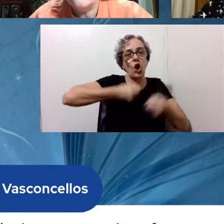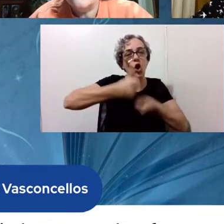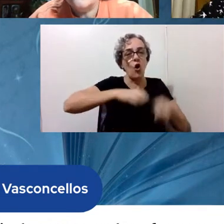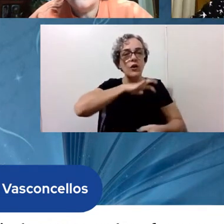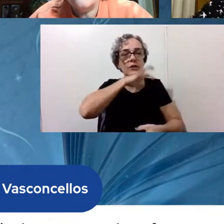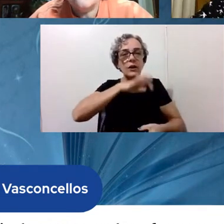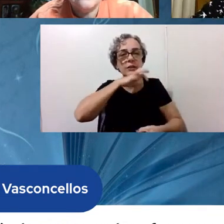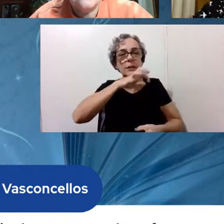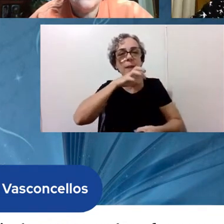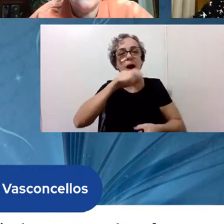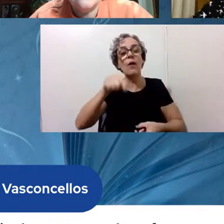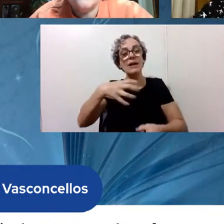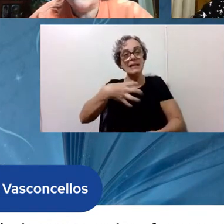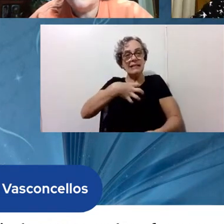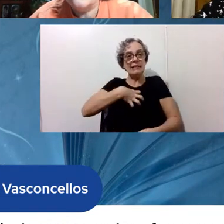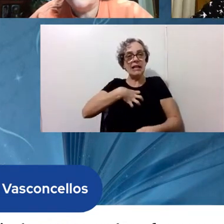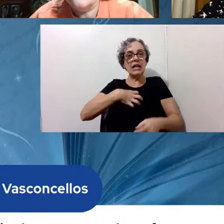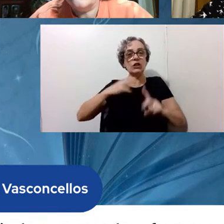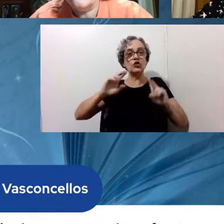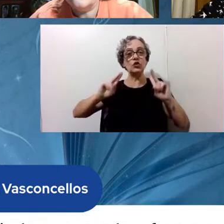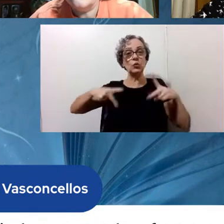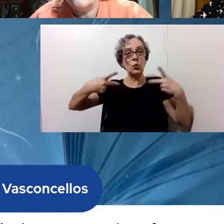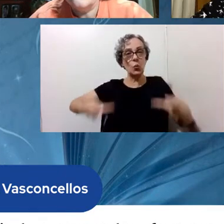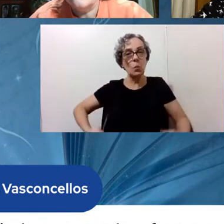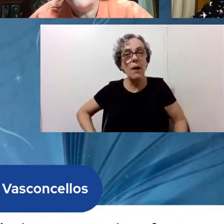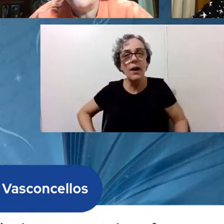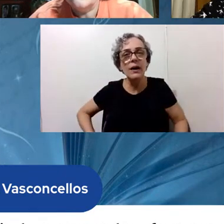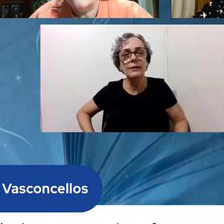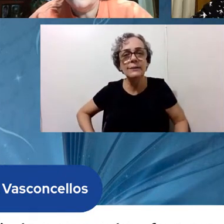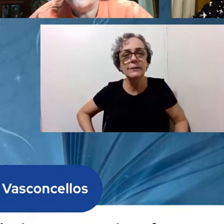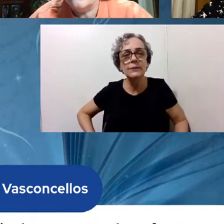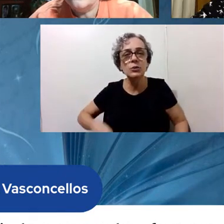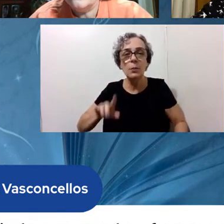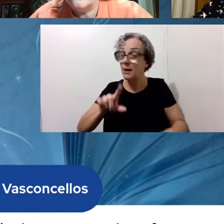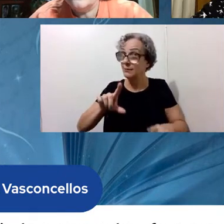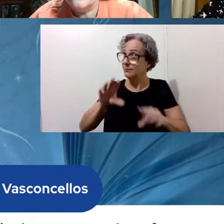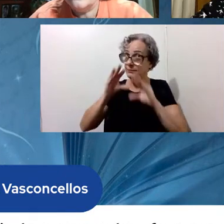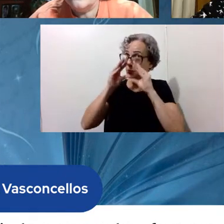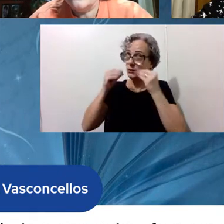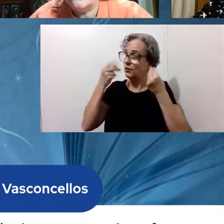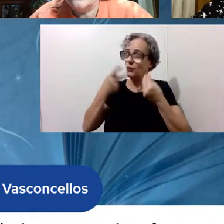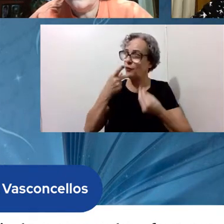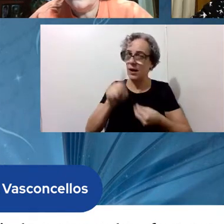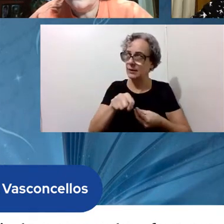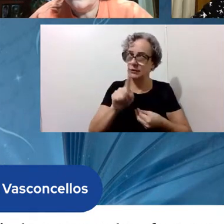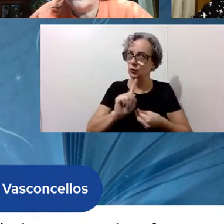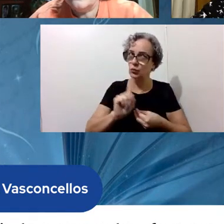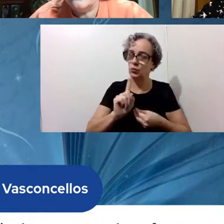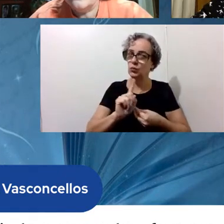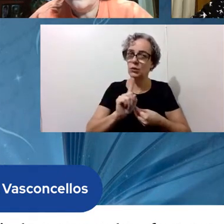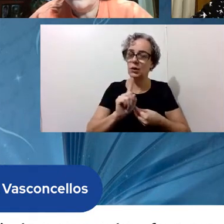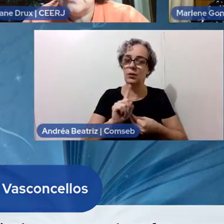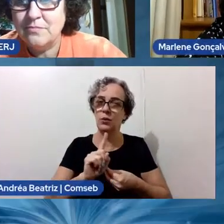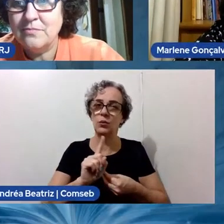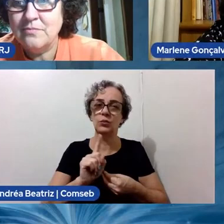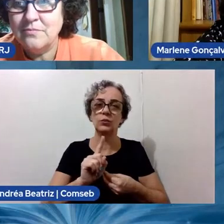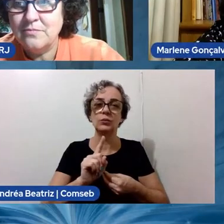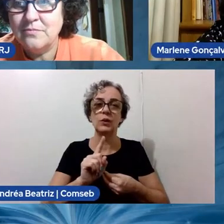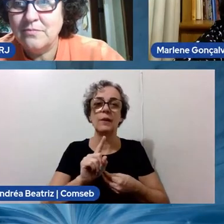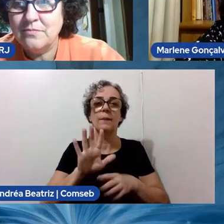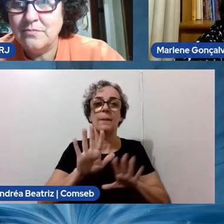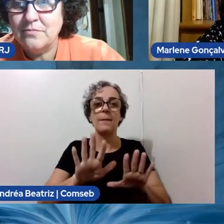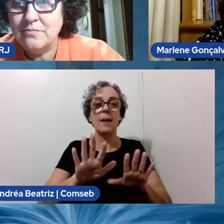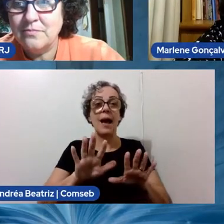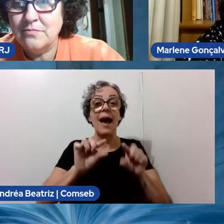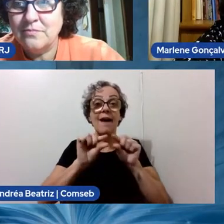Mas não significa que ele não considerasse, não é, o desenvolvimento do princípio espiritual lá no mineral ainda. Mas essa é